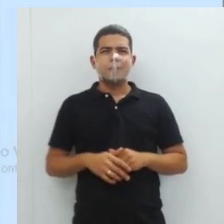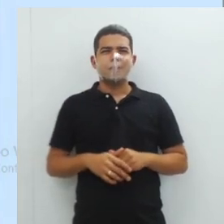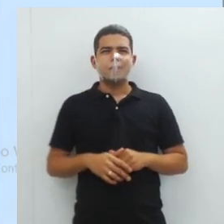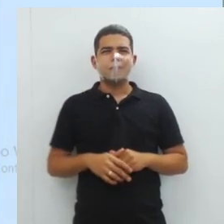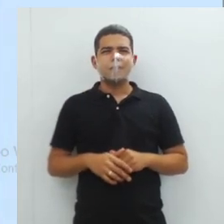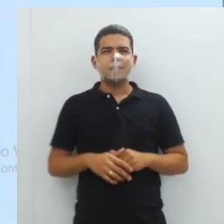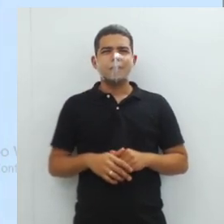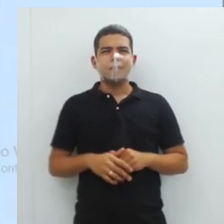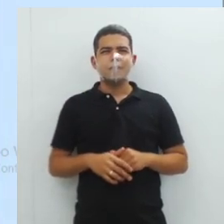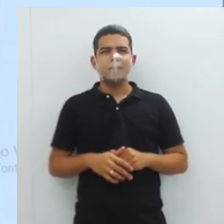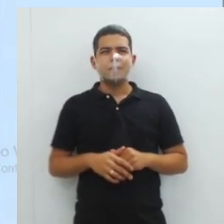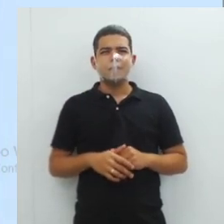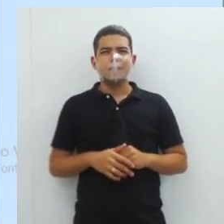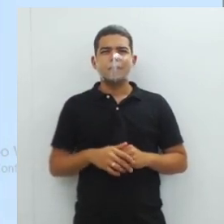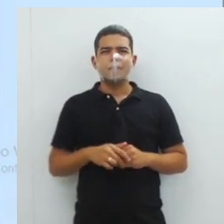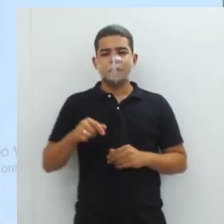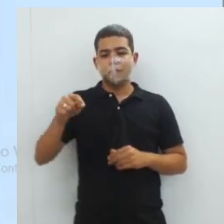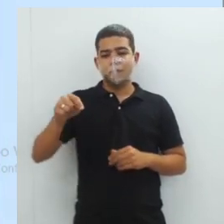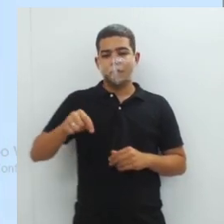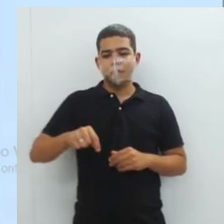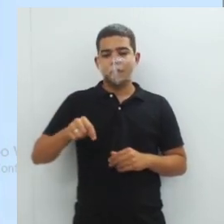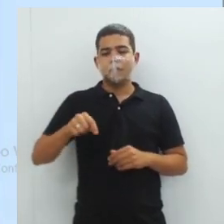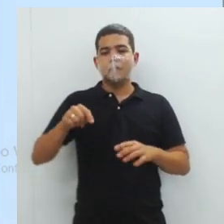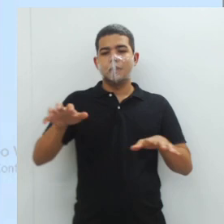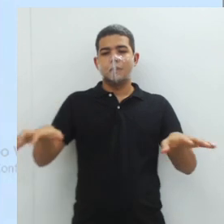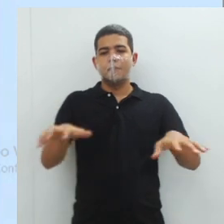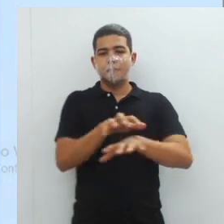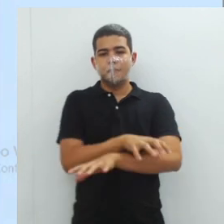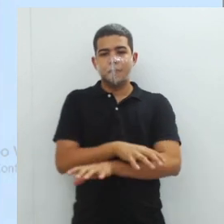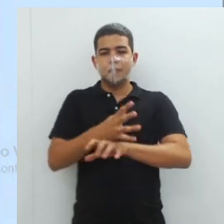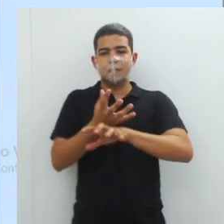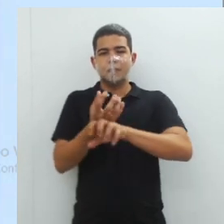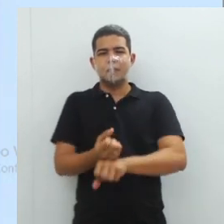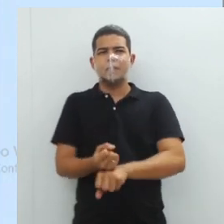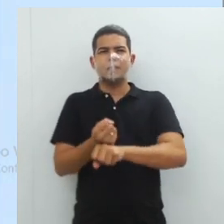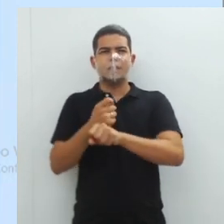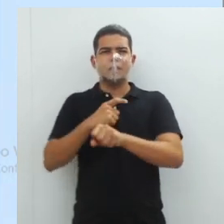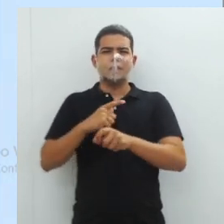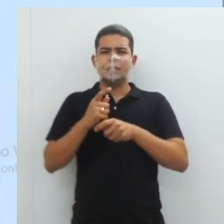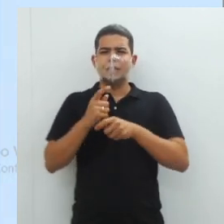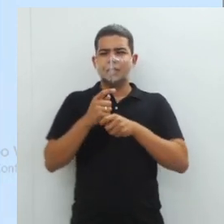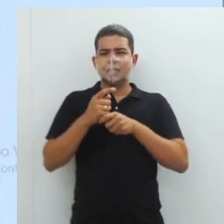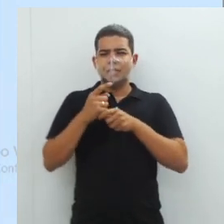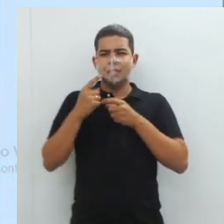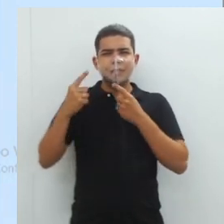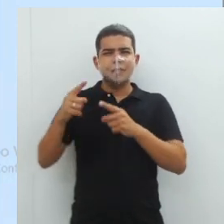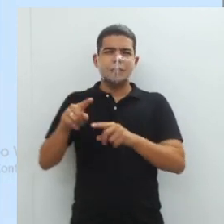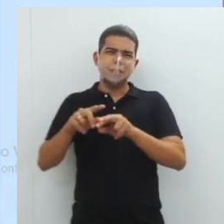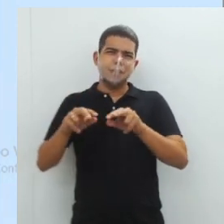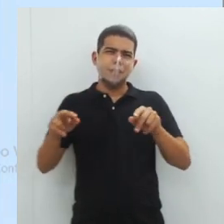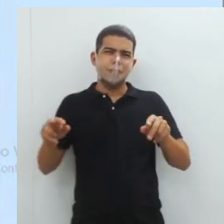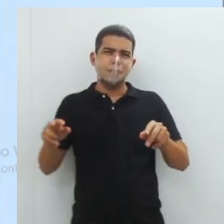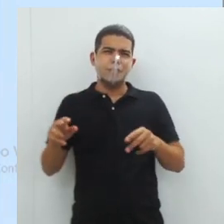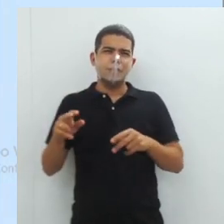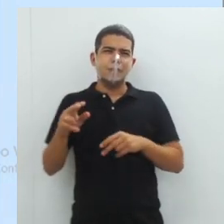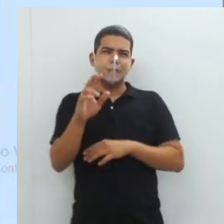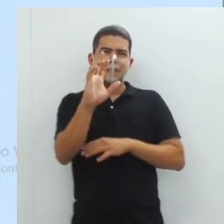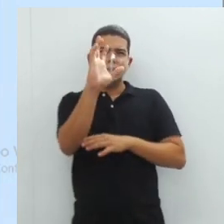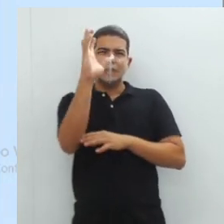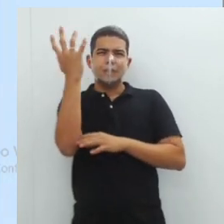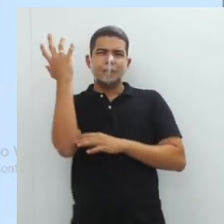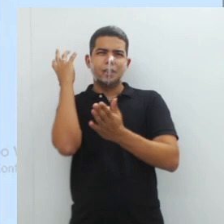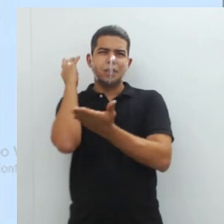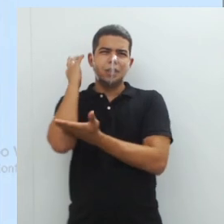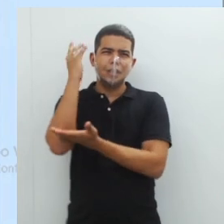Porém, o bioma caatinga ele sofre uma série de ameaças. São elas: exploração de madeira, desmatamento de queimadas, caça